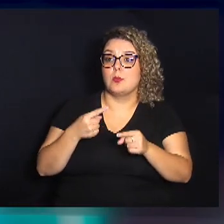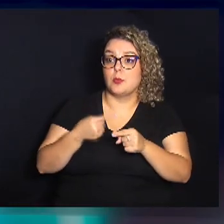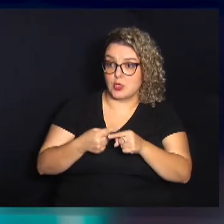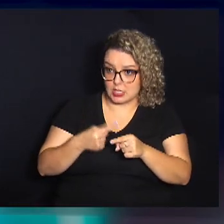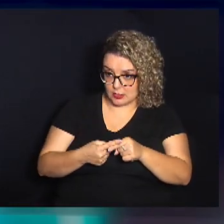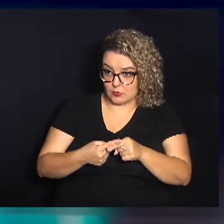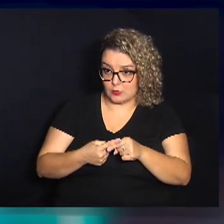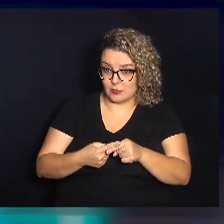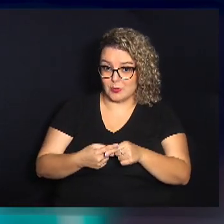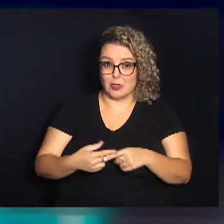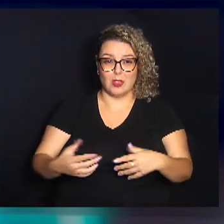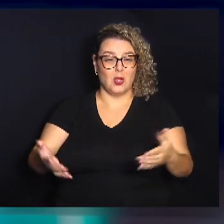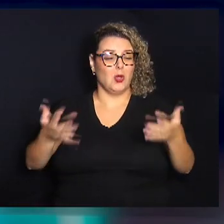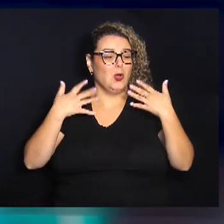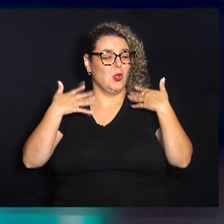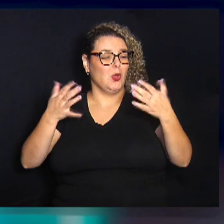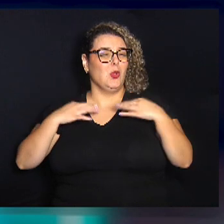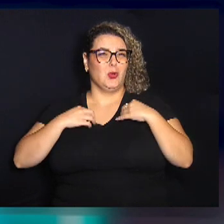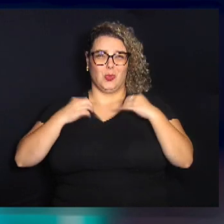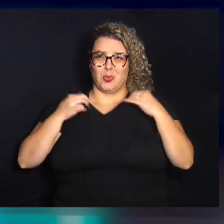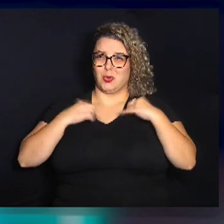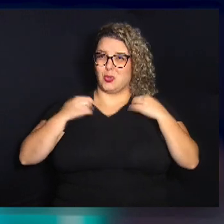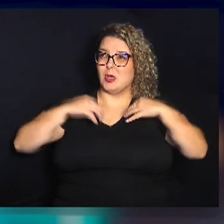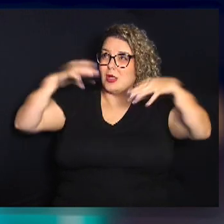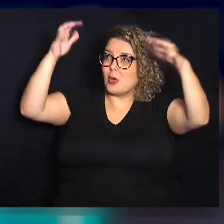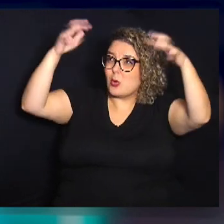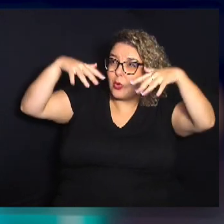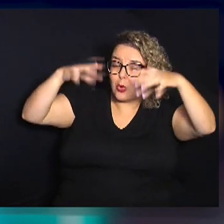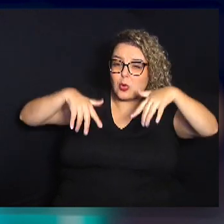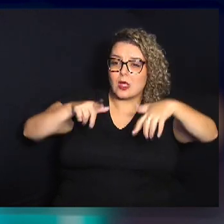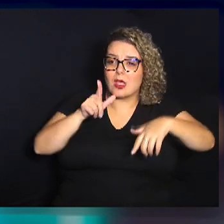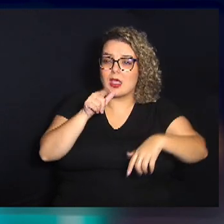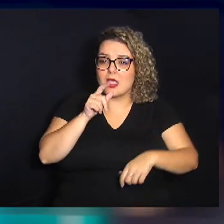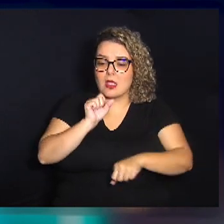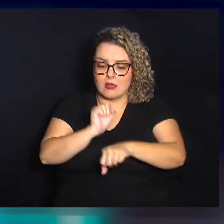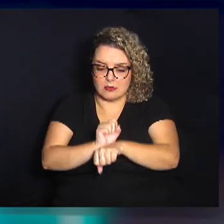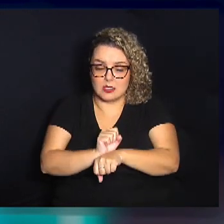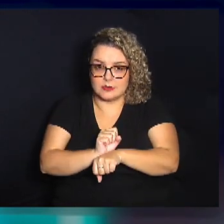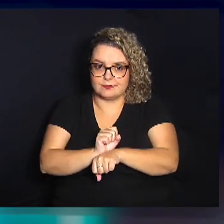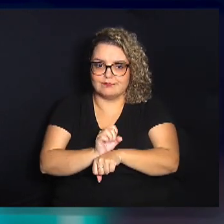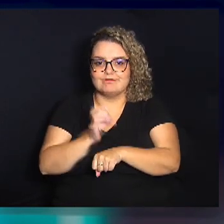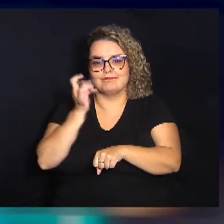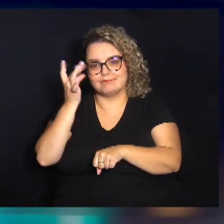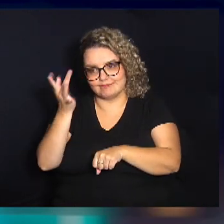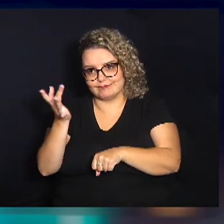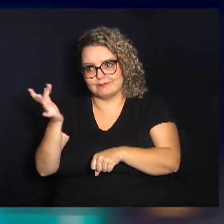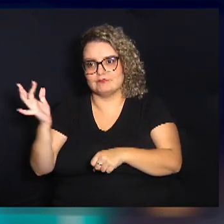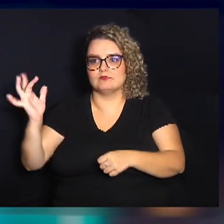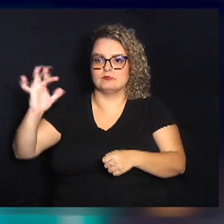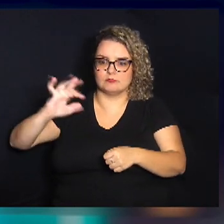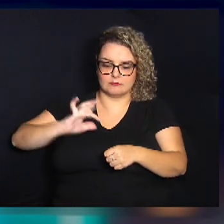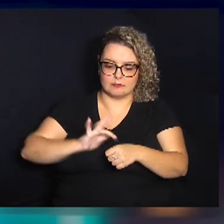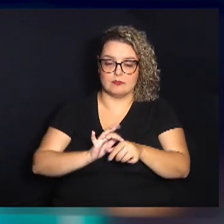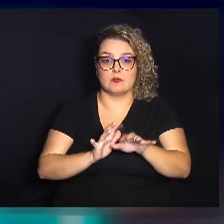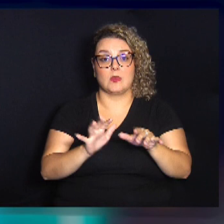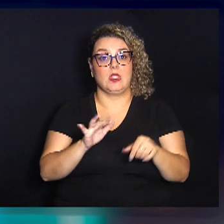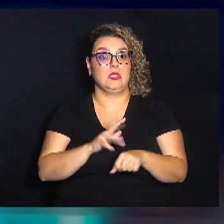muito calor, chuva e água parada favorece o aumento do mosquito transmissor dessas doenças.